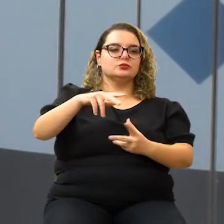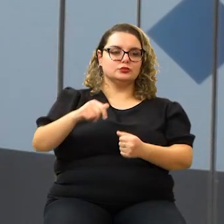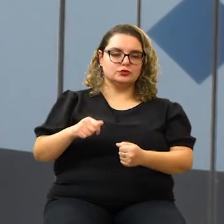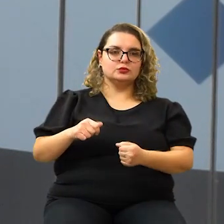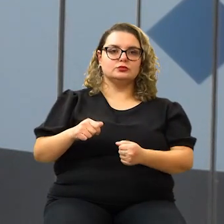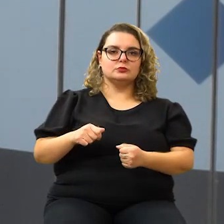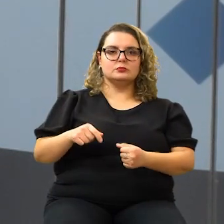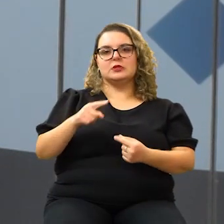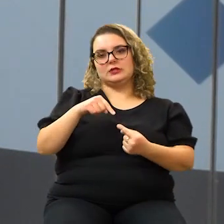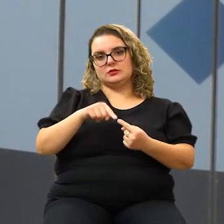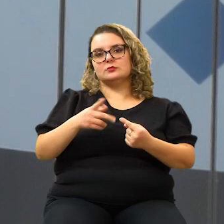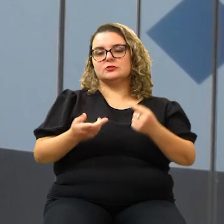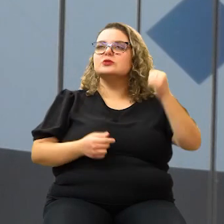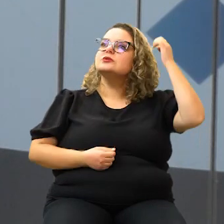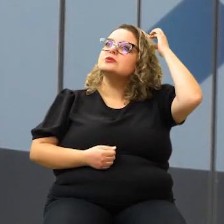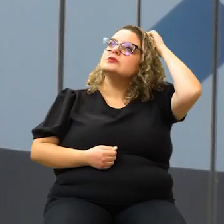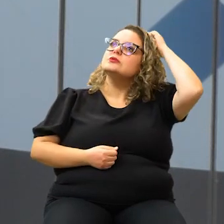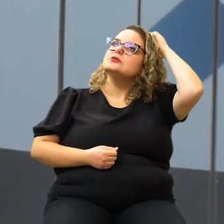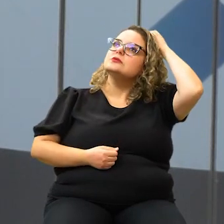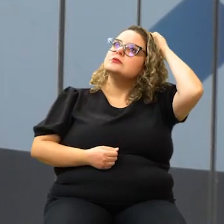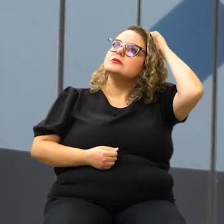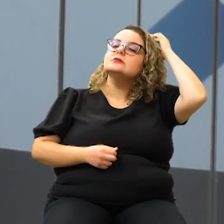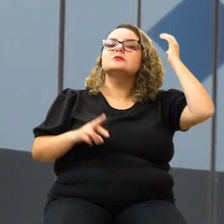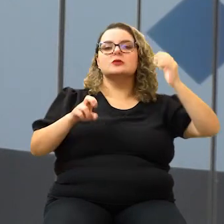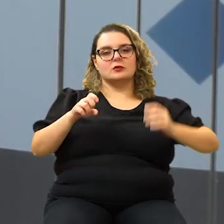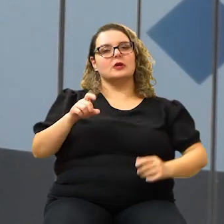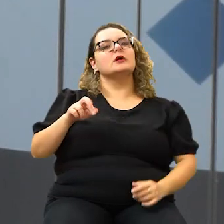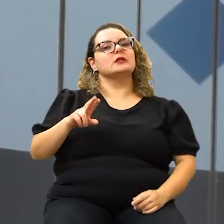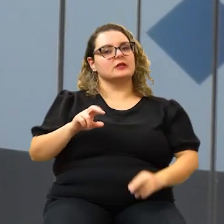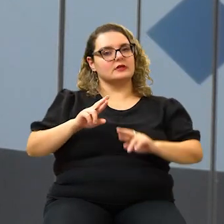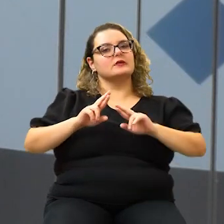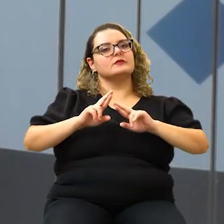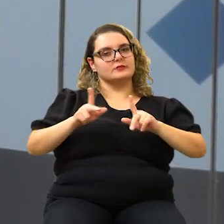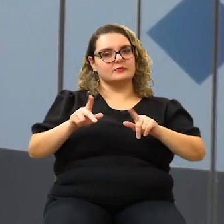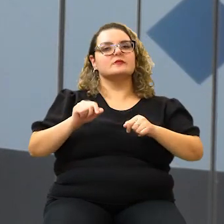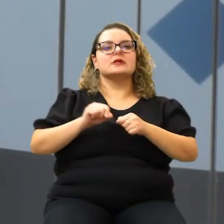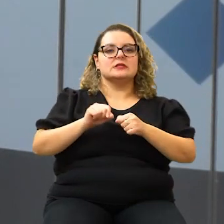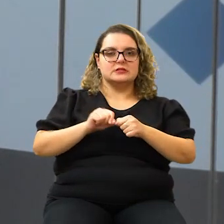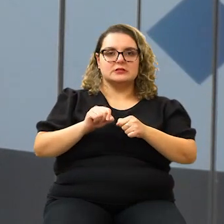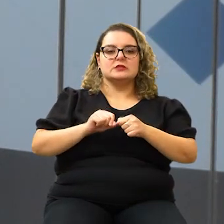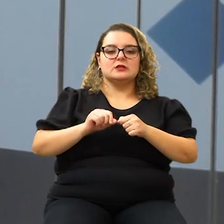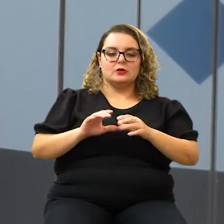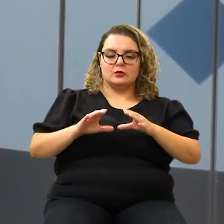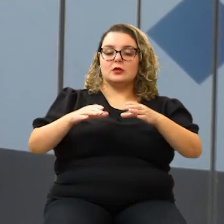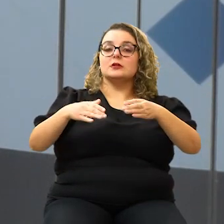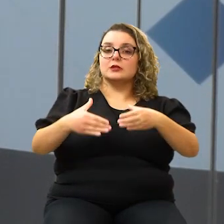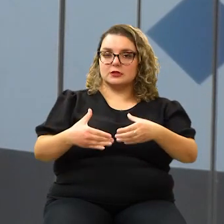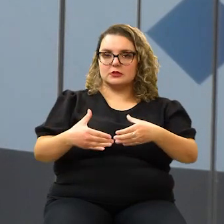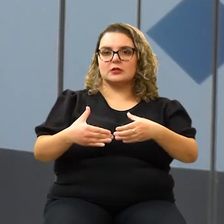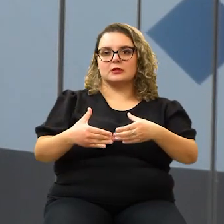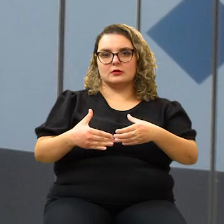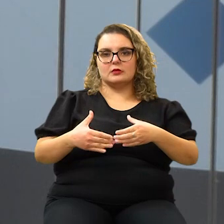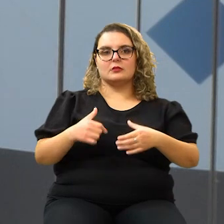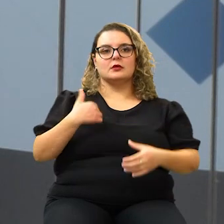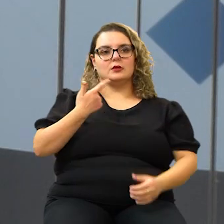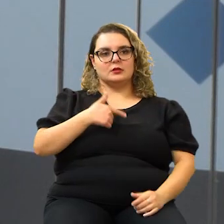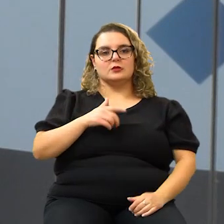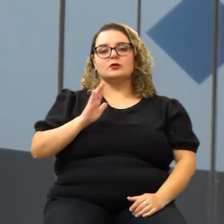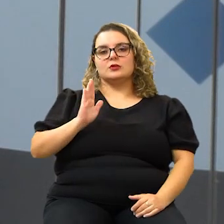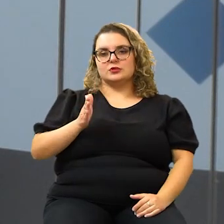este fim, né? Então o radar ele vai fazer um diferencial com equipe, né? Que a gente está